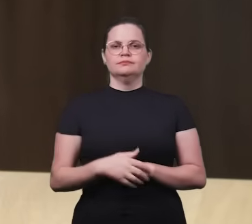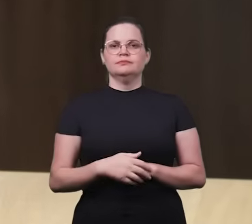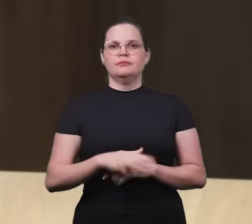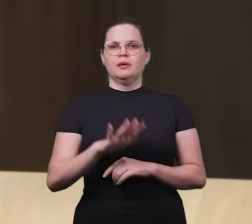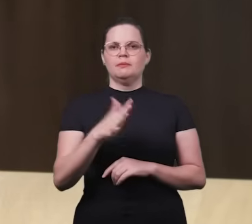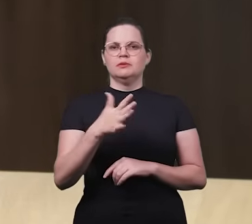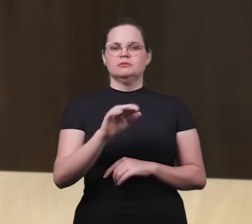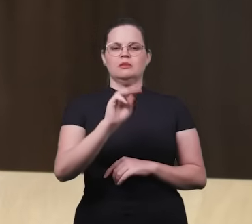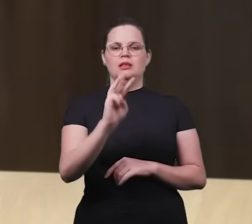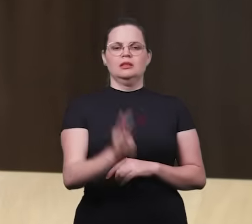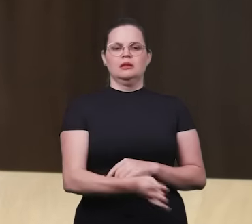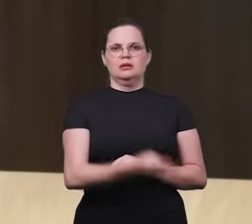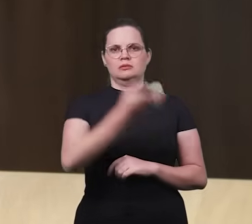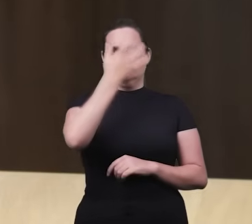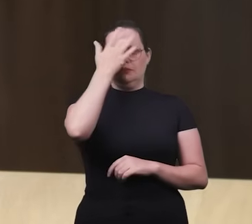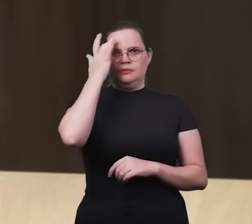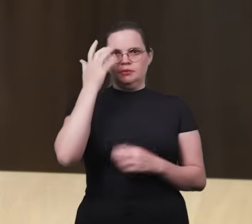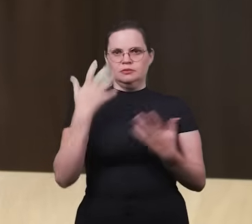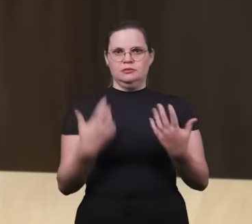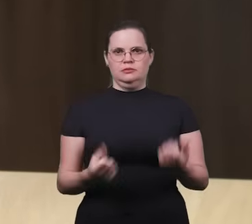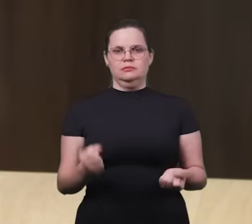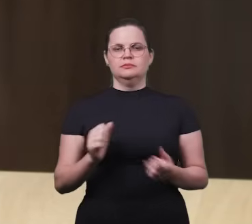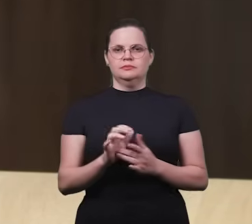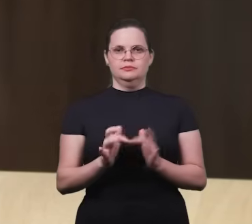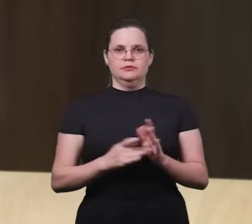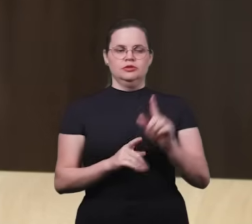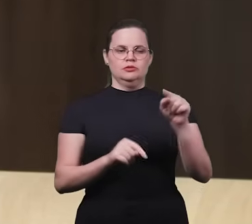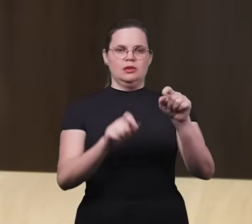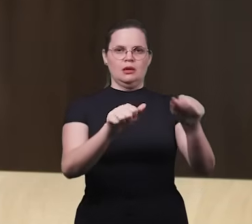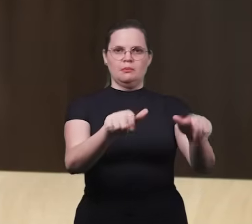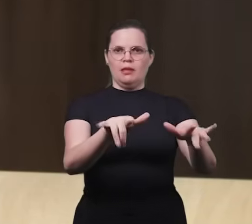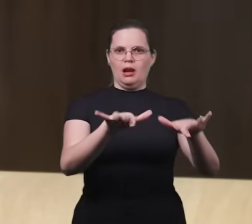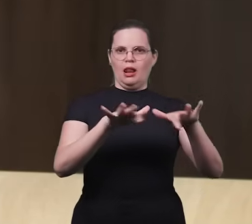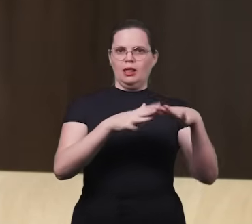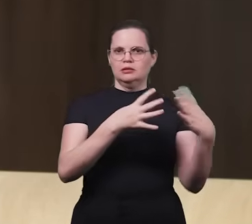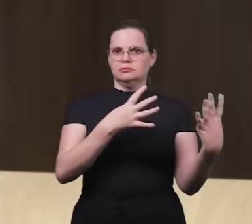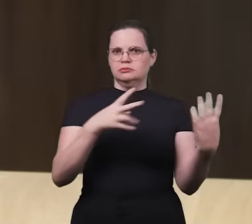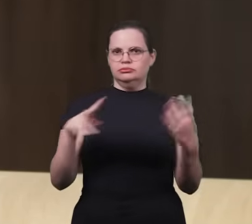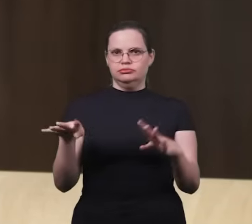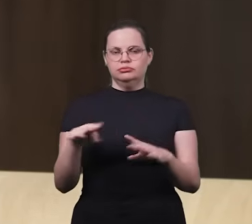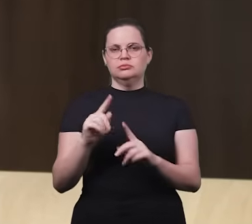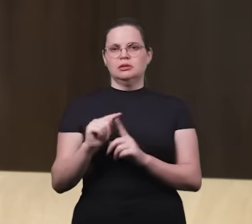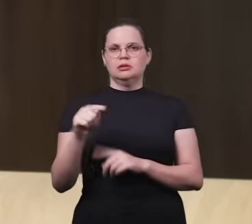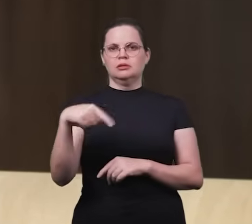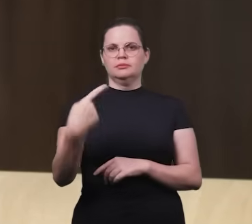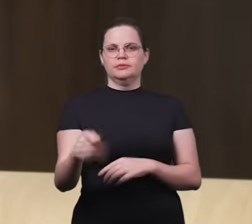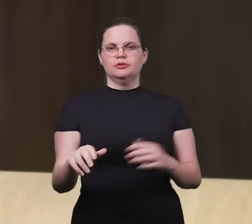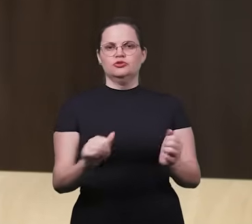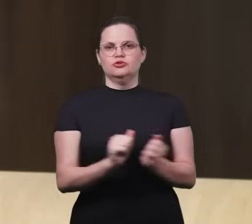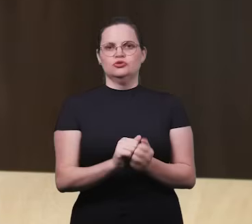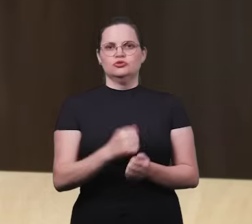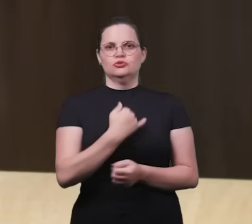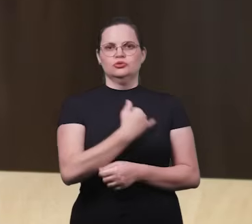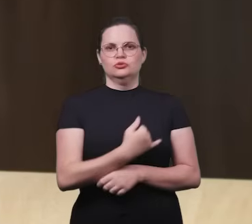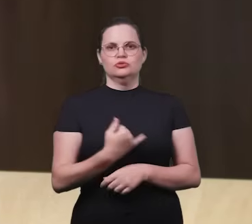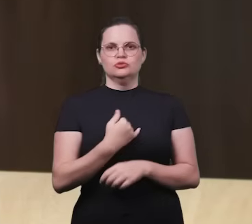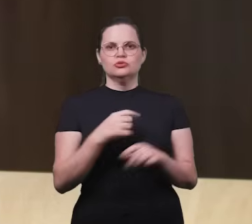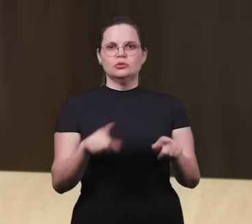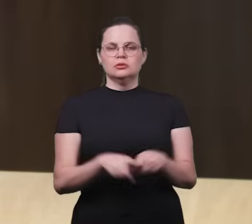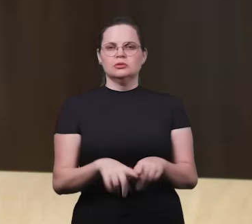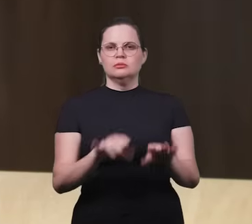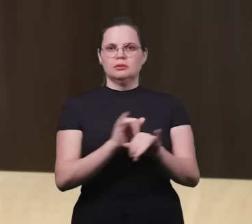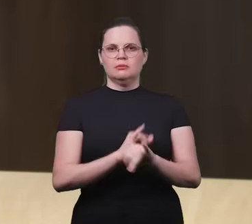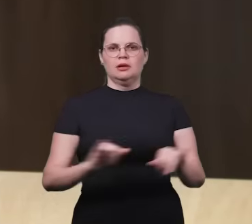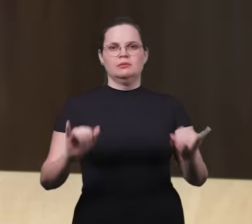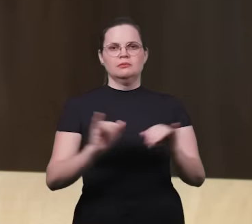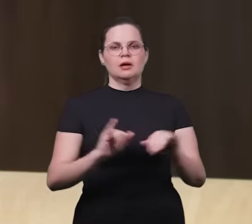aproximadamente 3.000 almas se converteram. E mais à frente, ele junto com João anunciava que